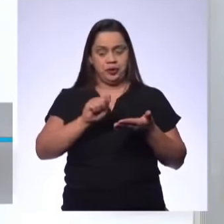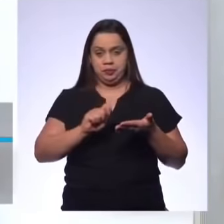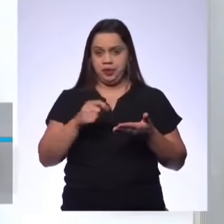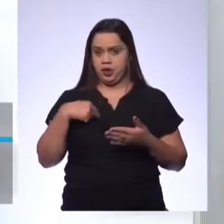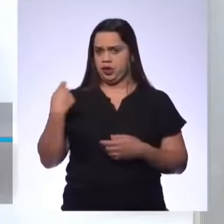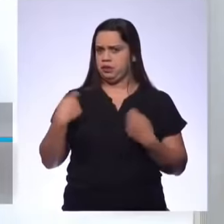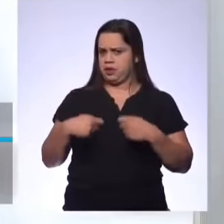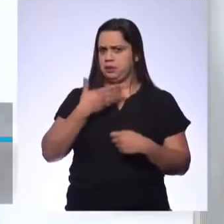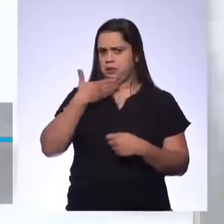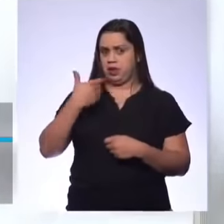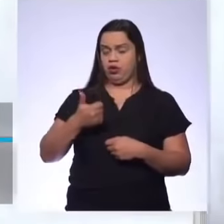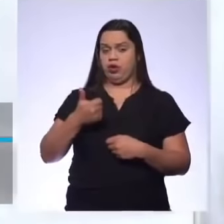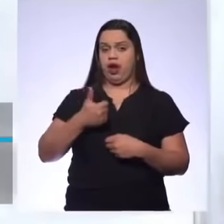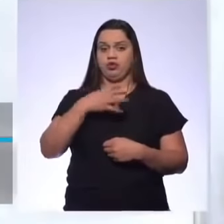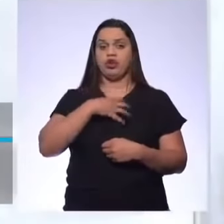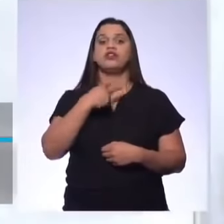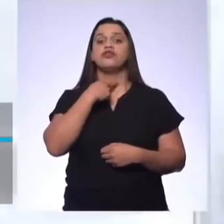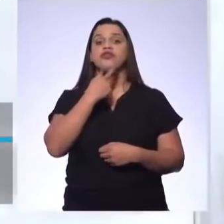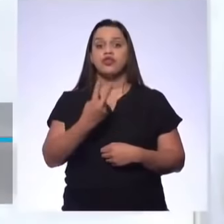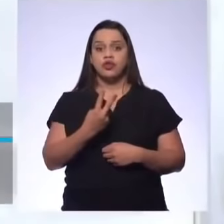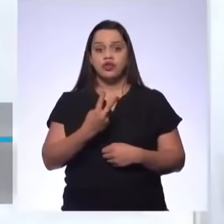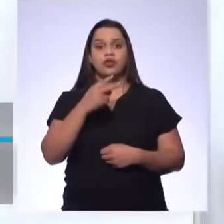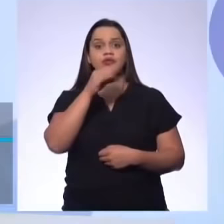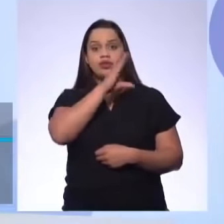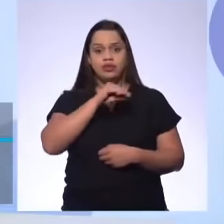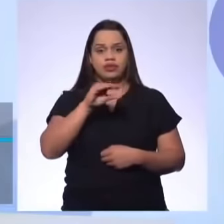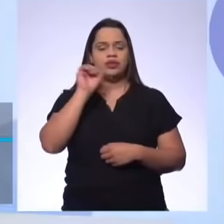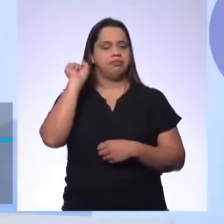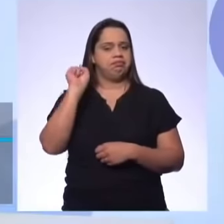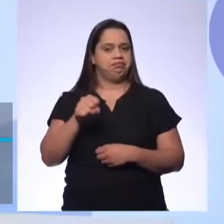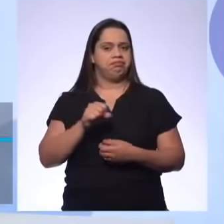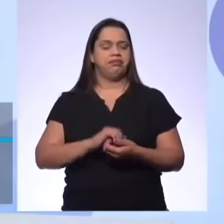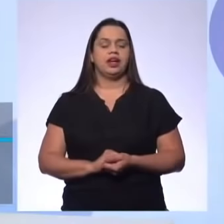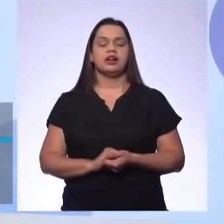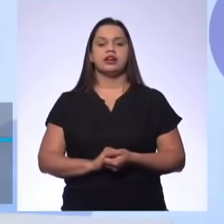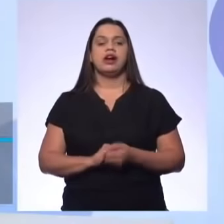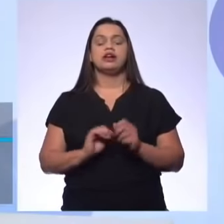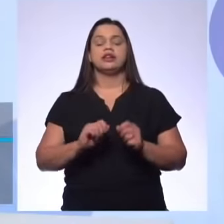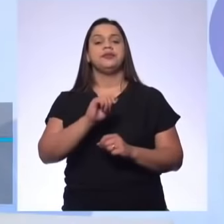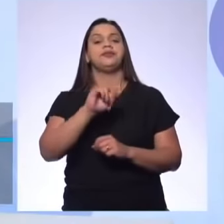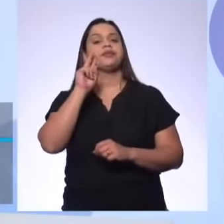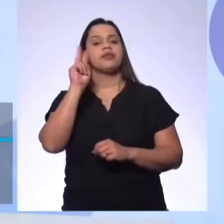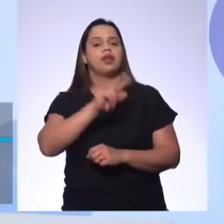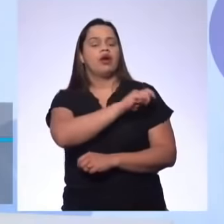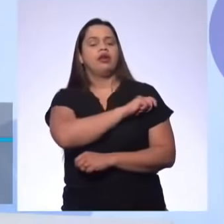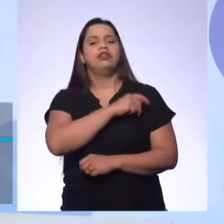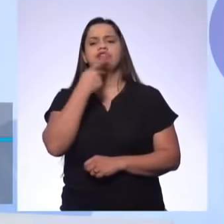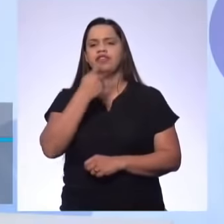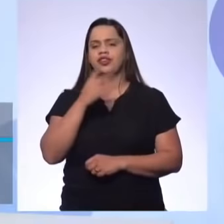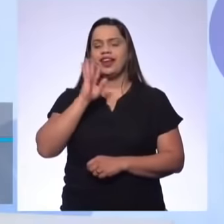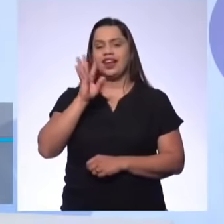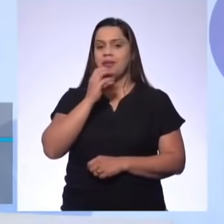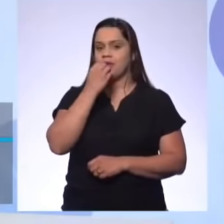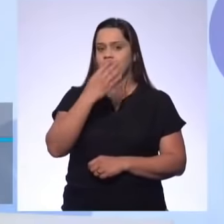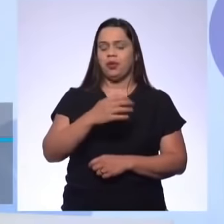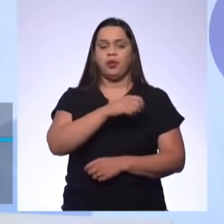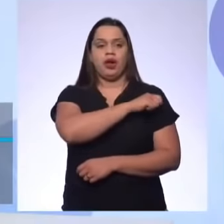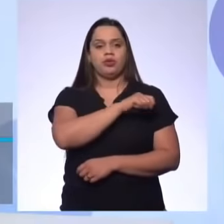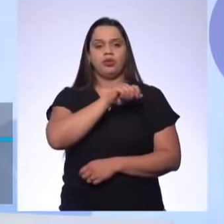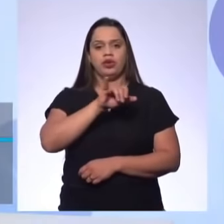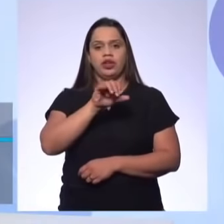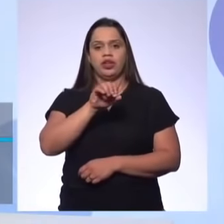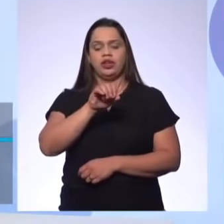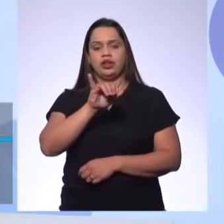melhorar a pronúncia Com certeza qual foi a resposta é de o até o como lá e até comentou que legal muito bom a o Iago